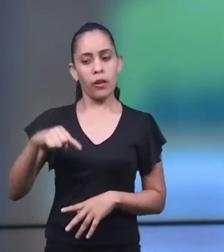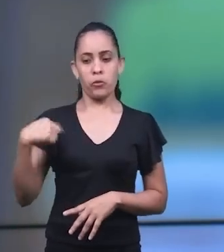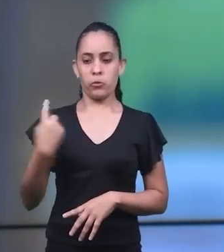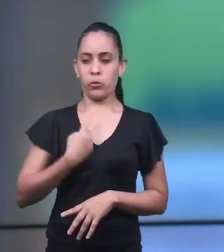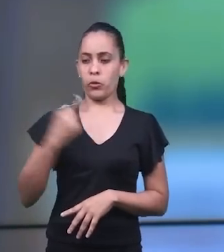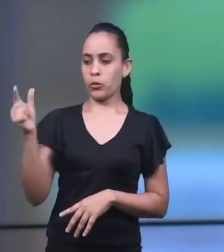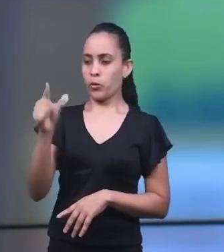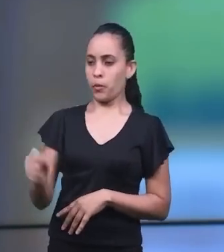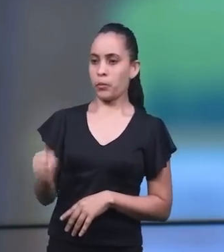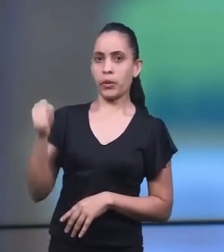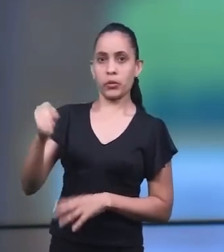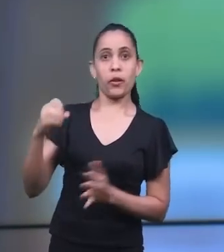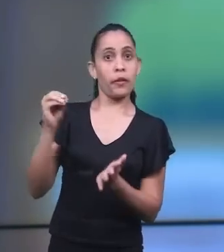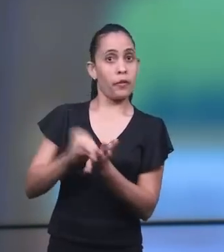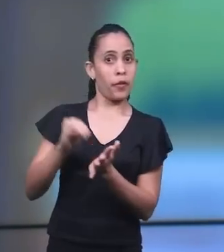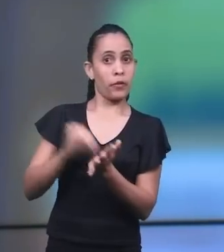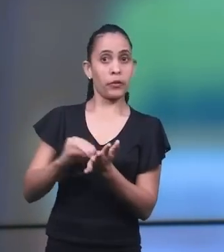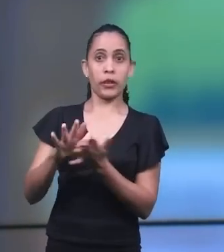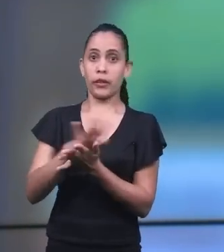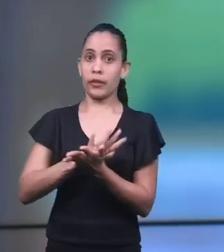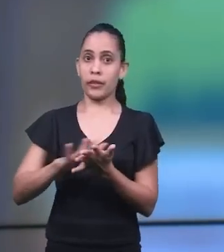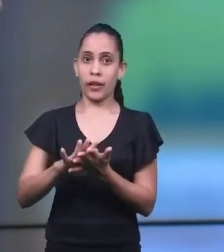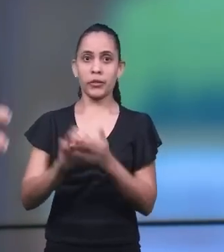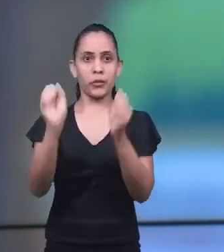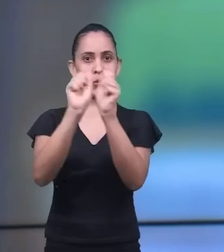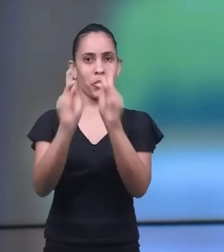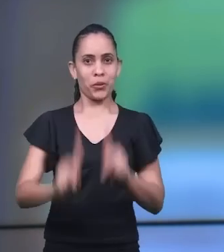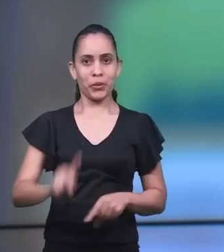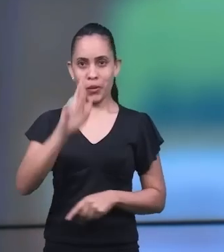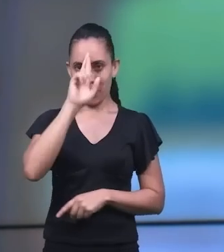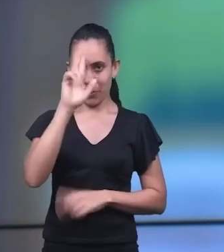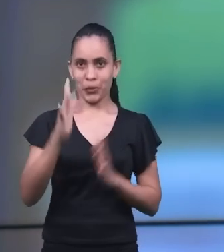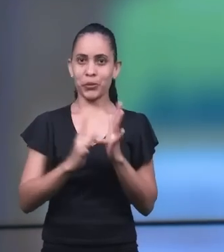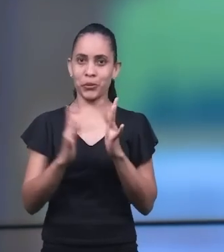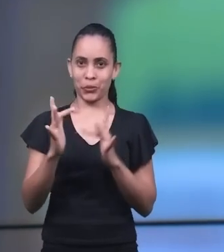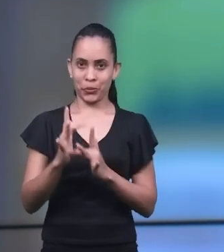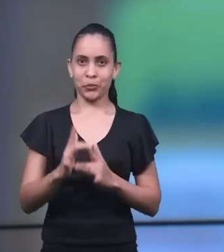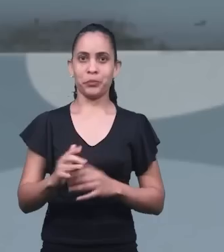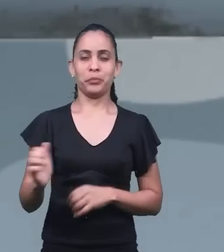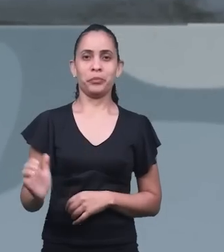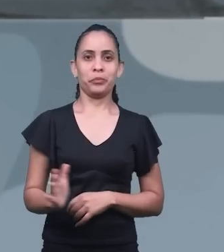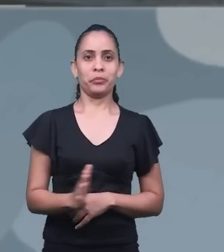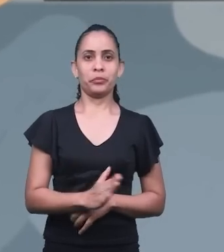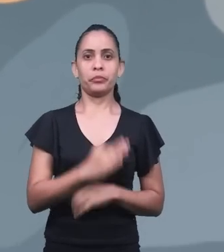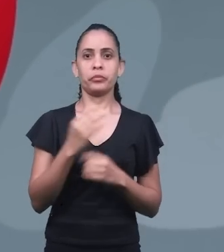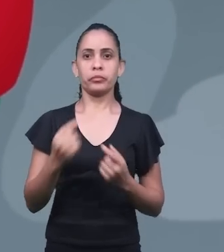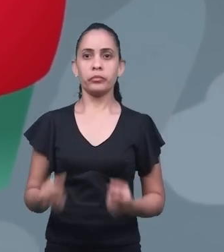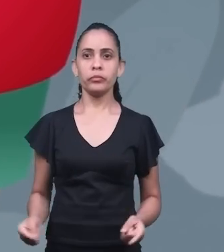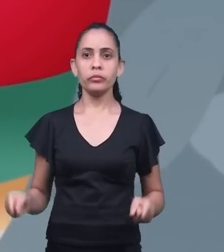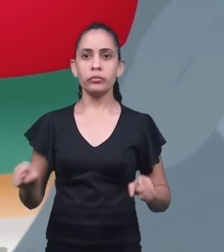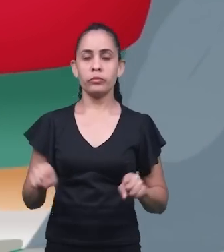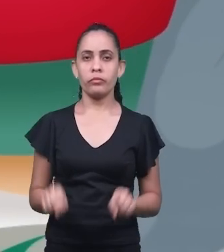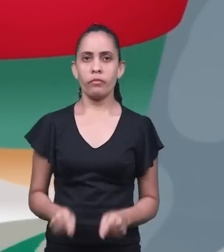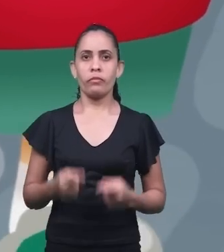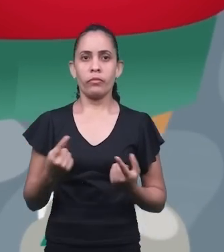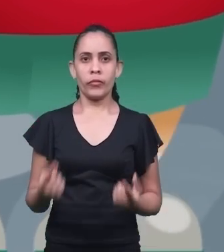nosso pastor e nada nos faltará. A todos a paz do Senhor.